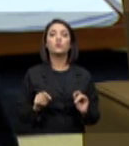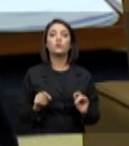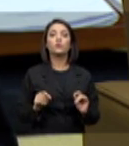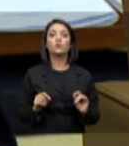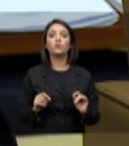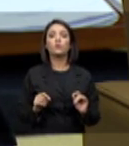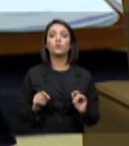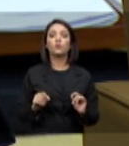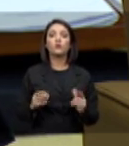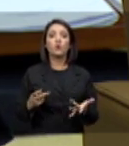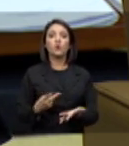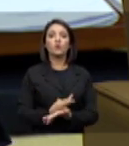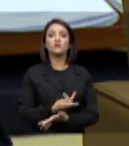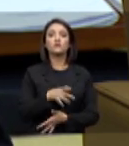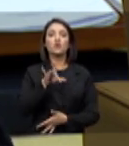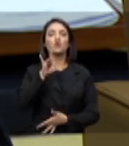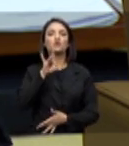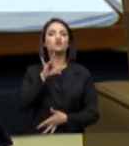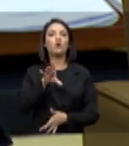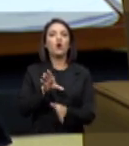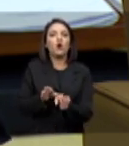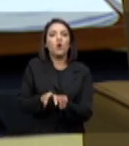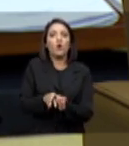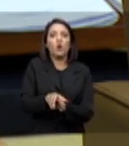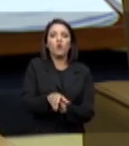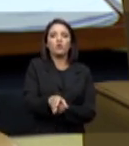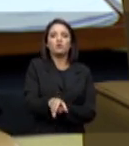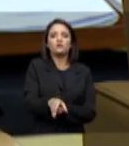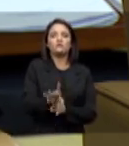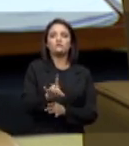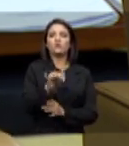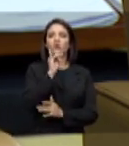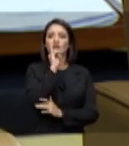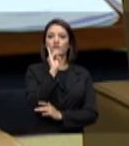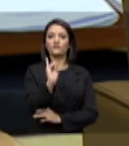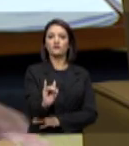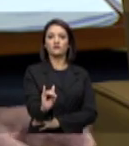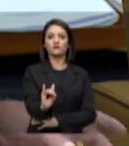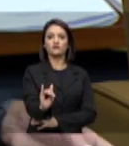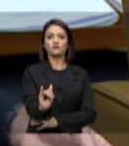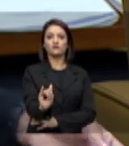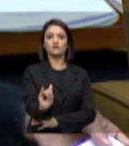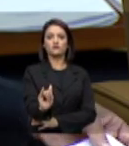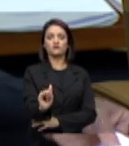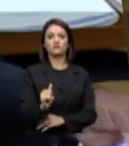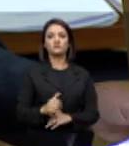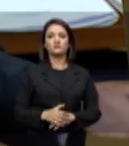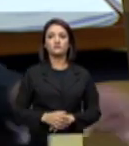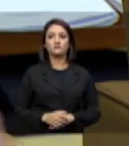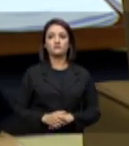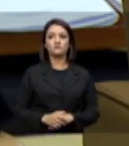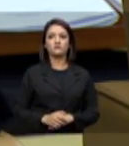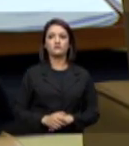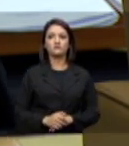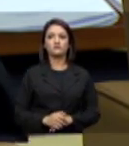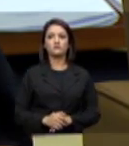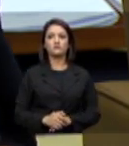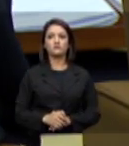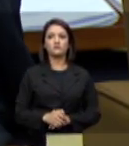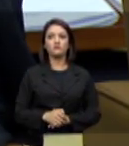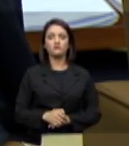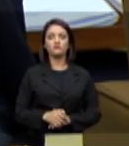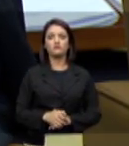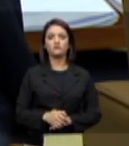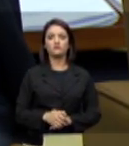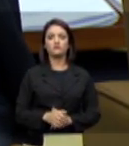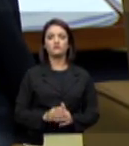sinalização simples sinalização para o sangue pelos